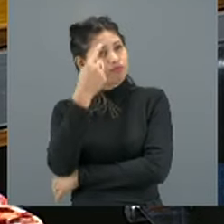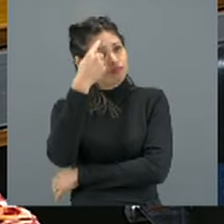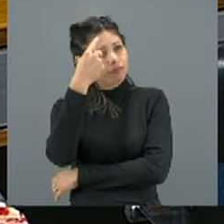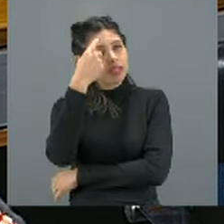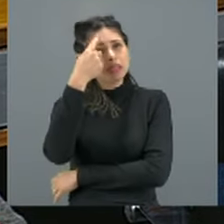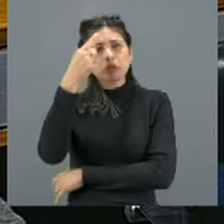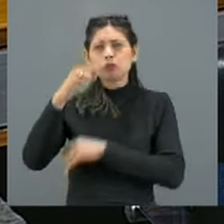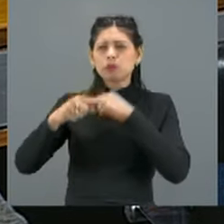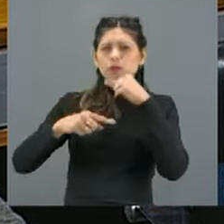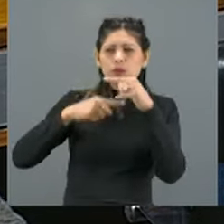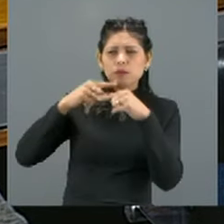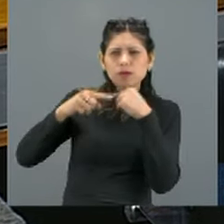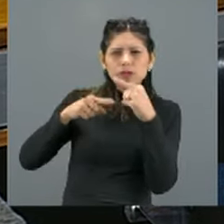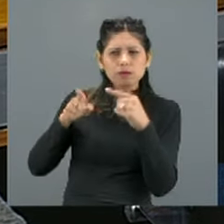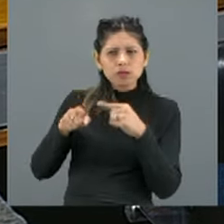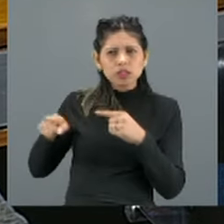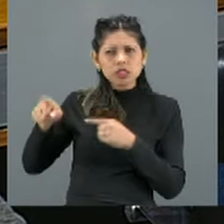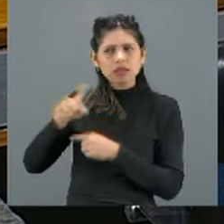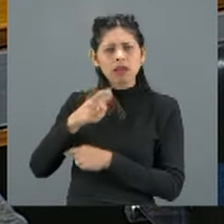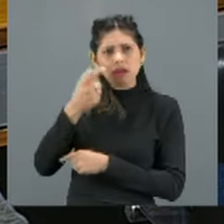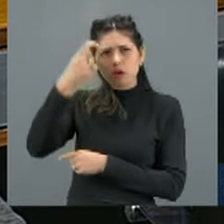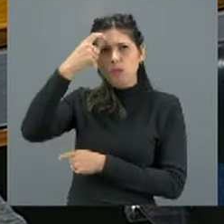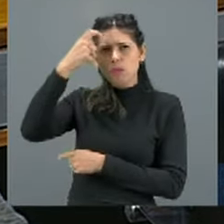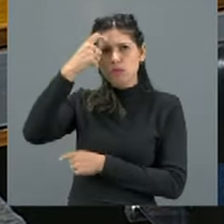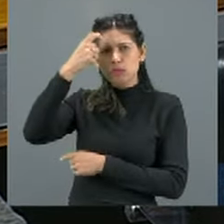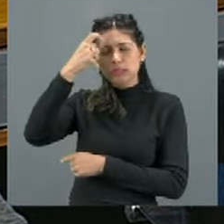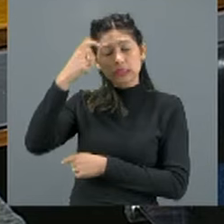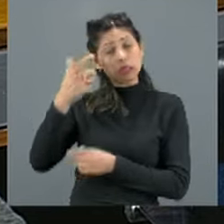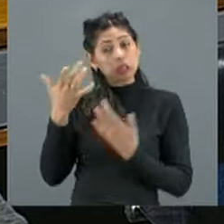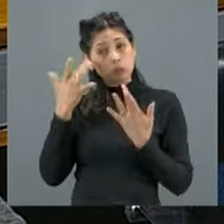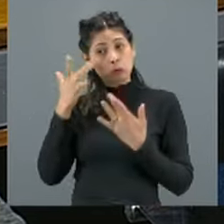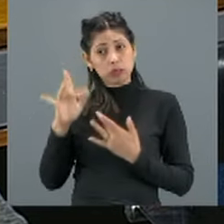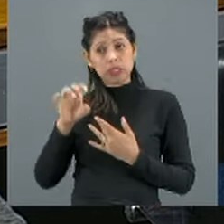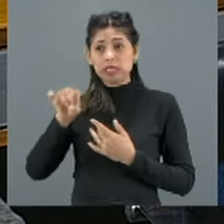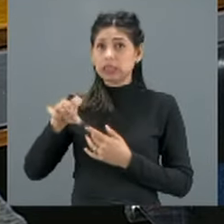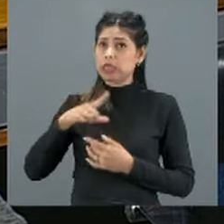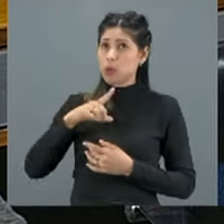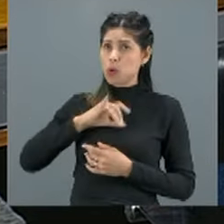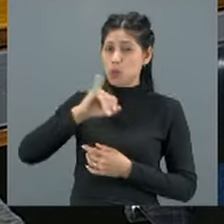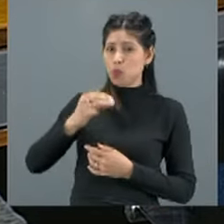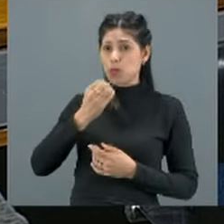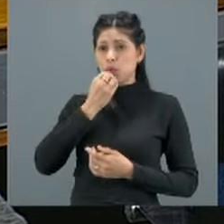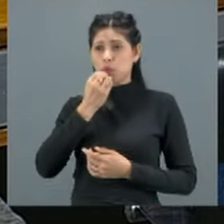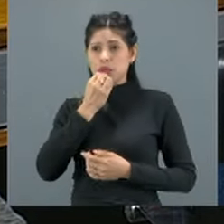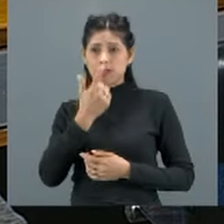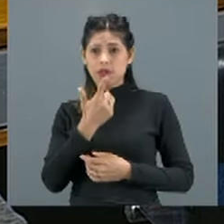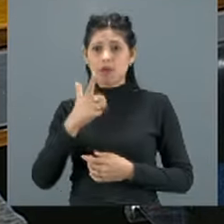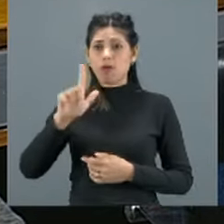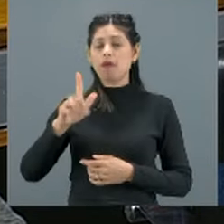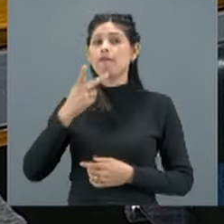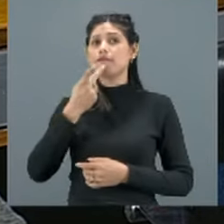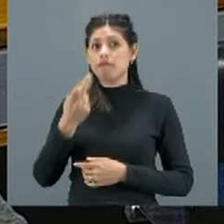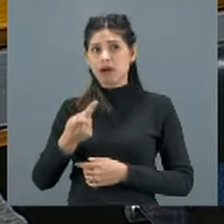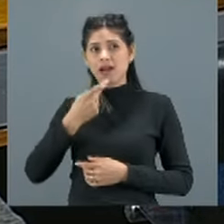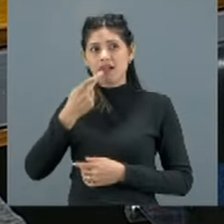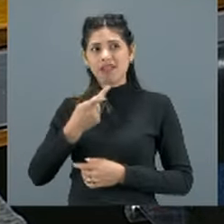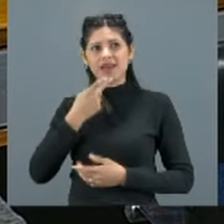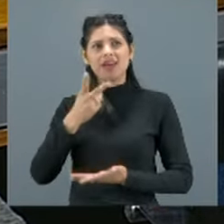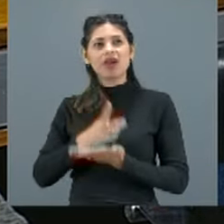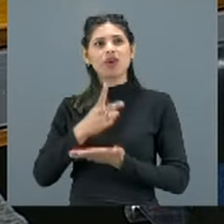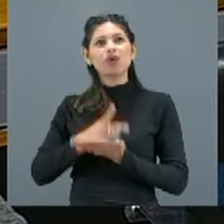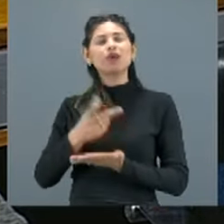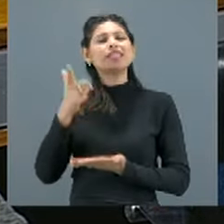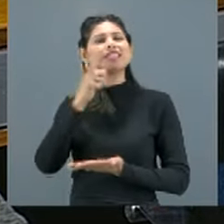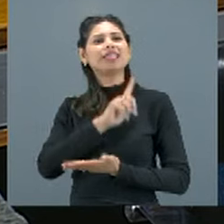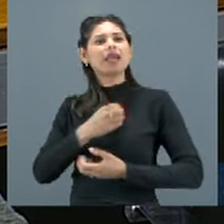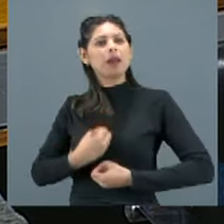de vir aqui. Eu não sei se tem outras oportunidades de falar o que estão falando, de poder se expressar da